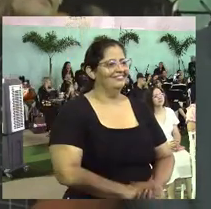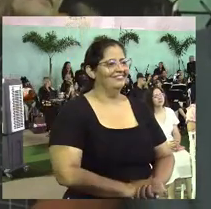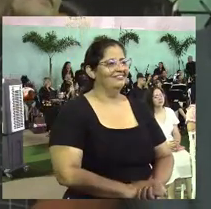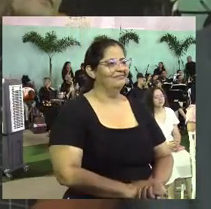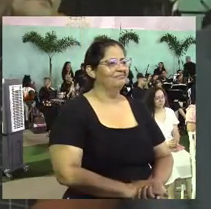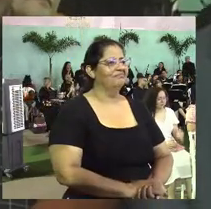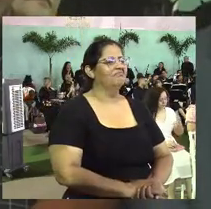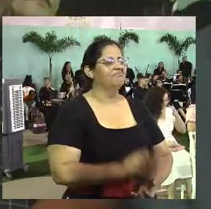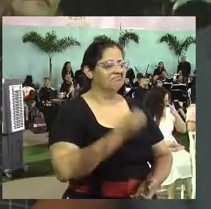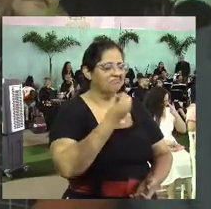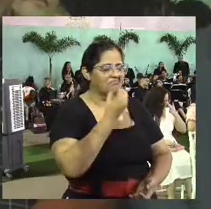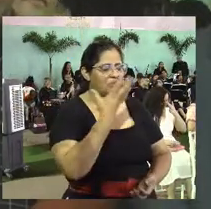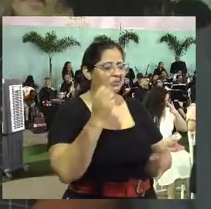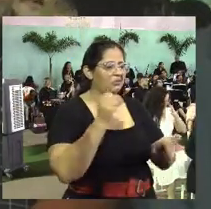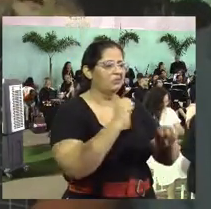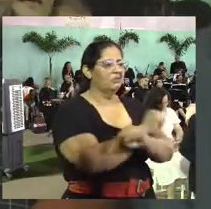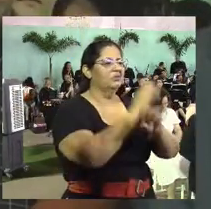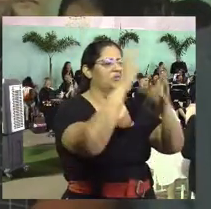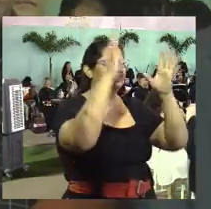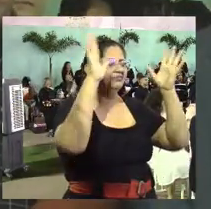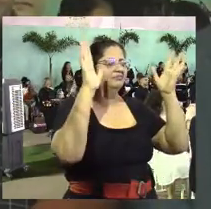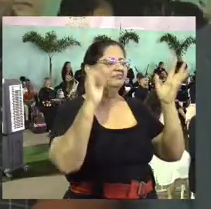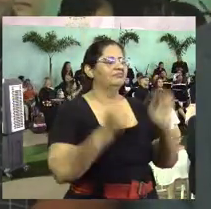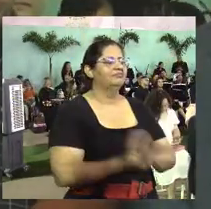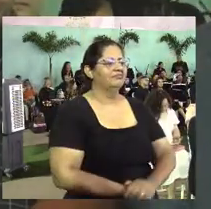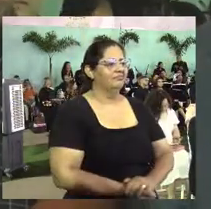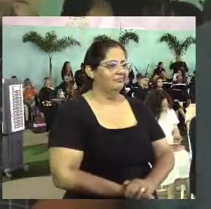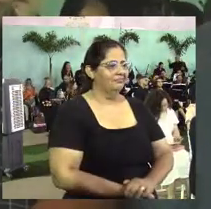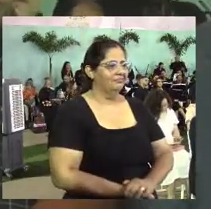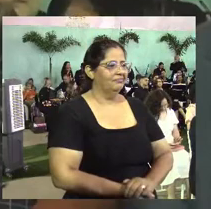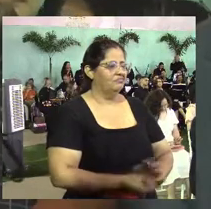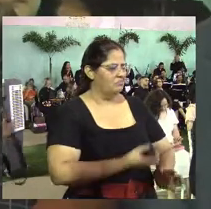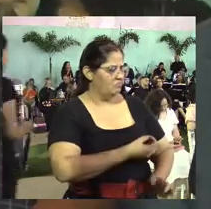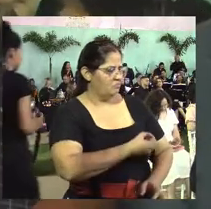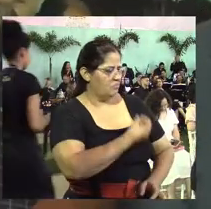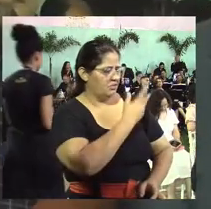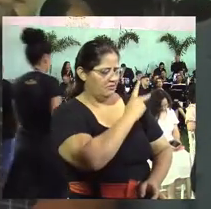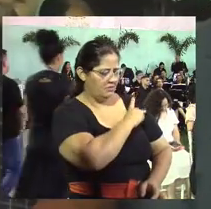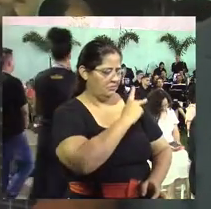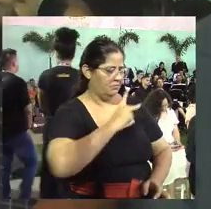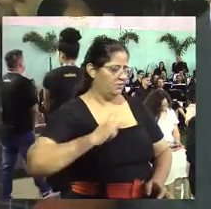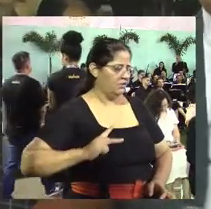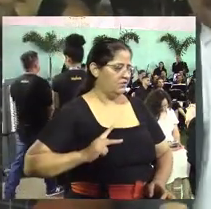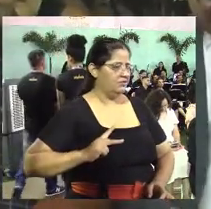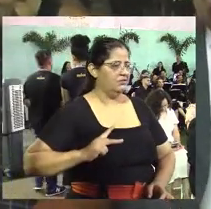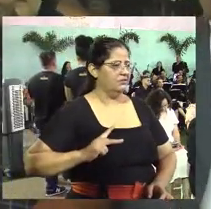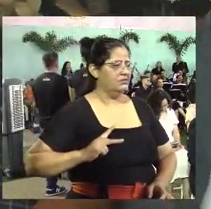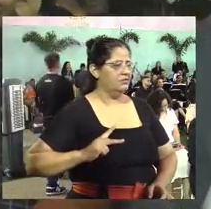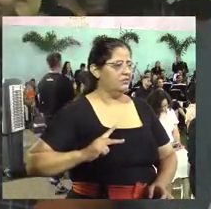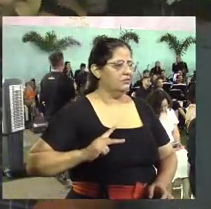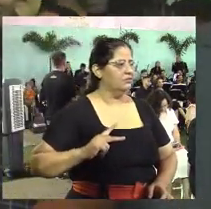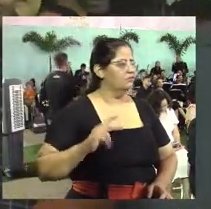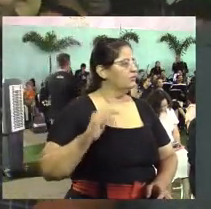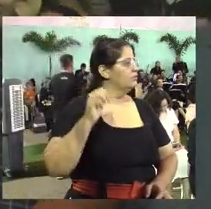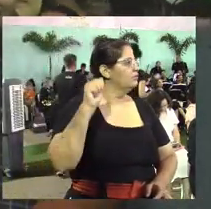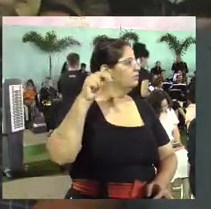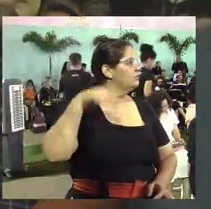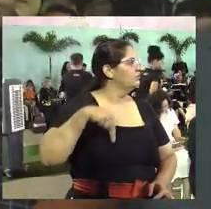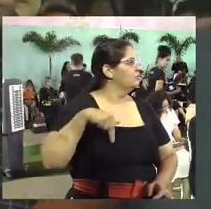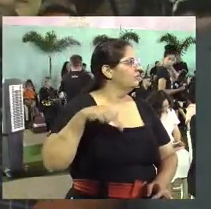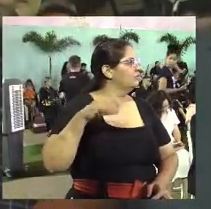muito bom glória a Deus Quero Louvar a Deus pela vida passou o presidente deste Campo pastor